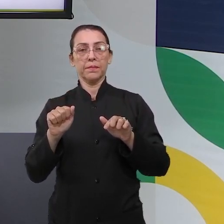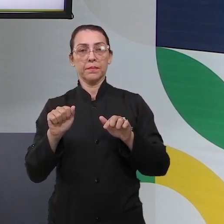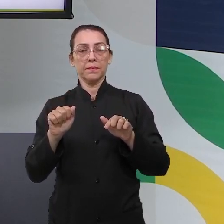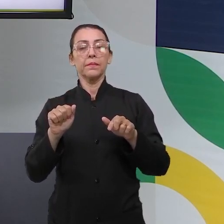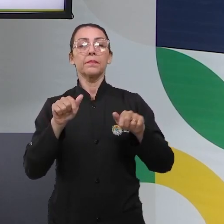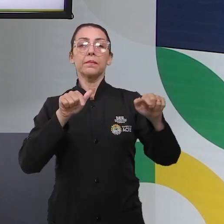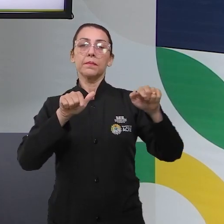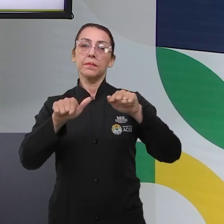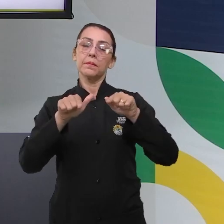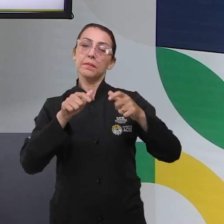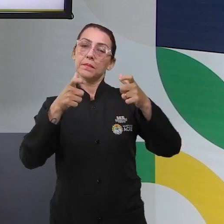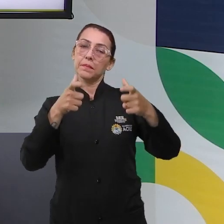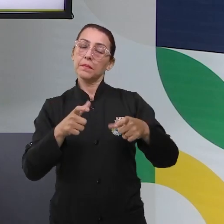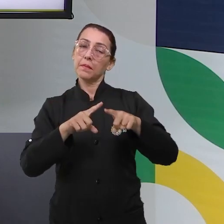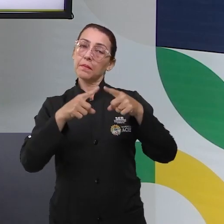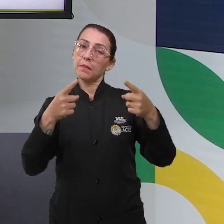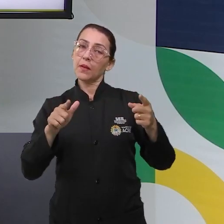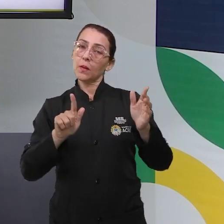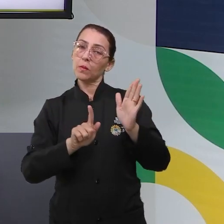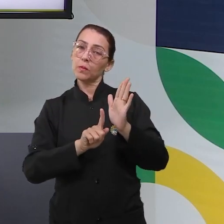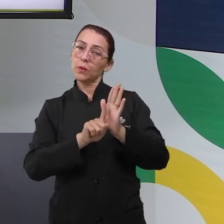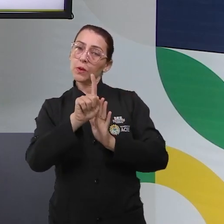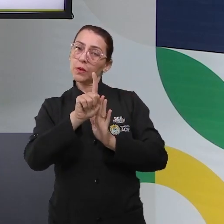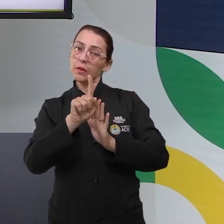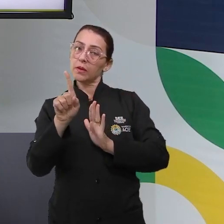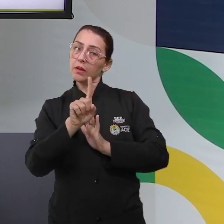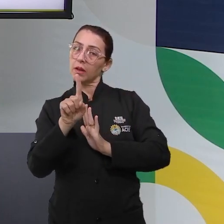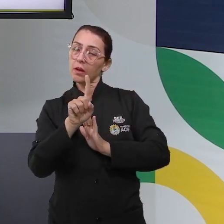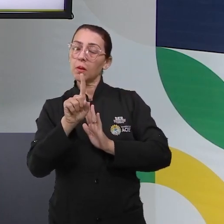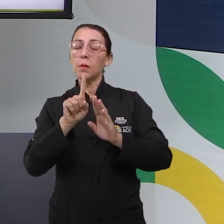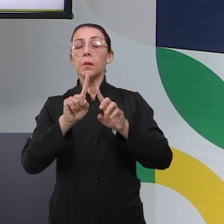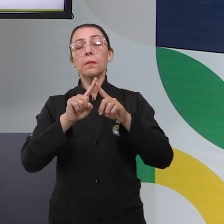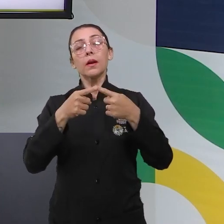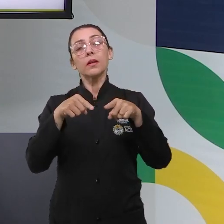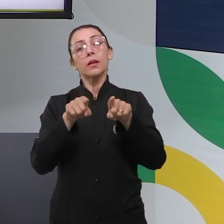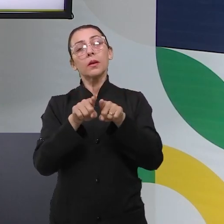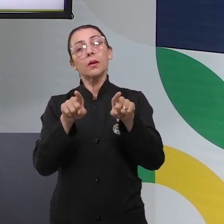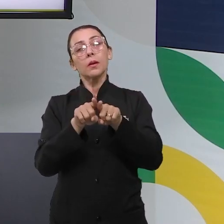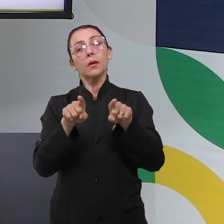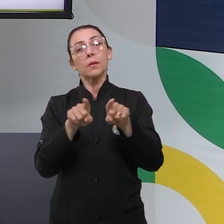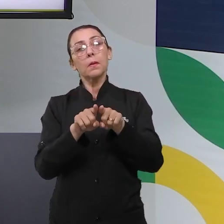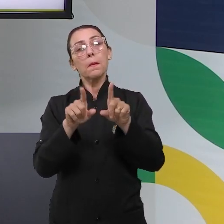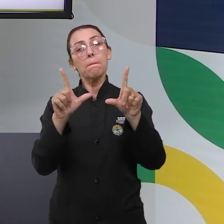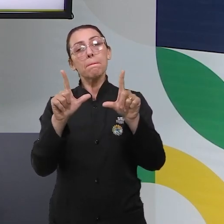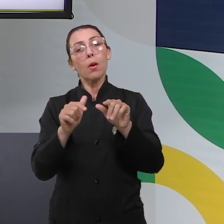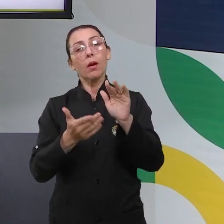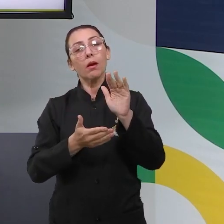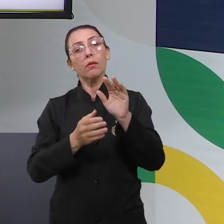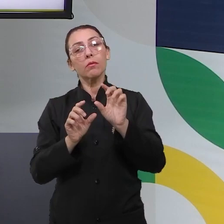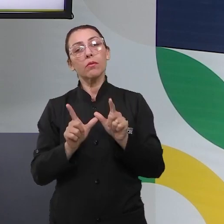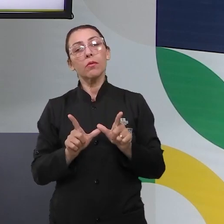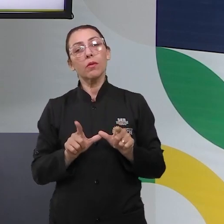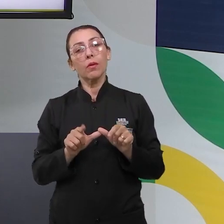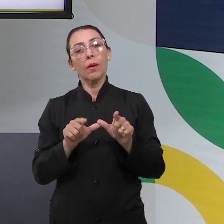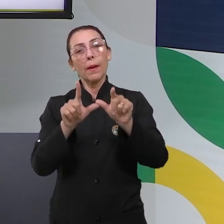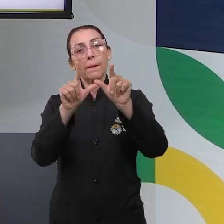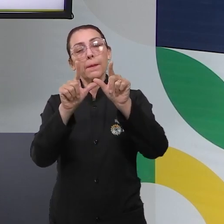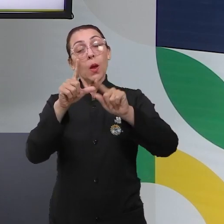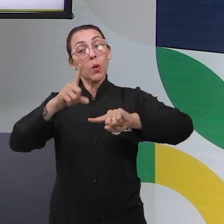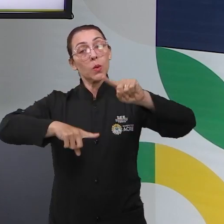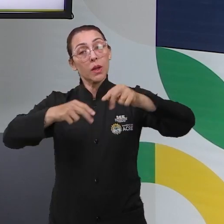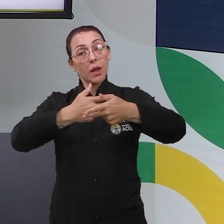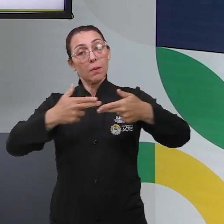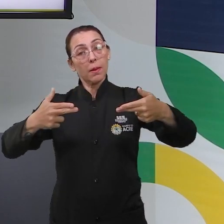Eles trabalham nesse campo, mas não somente viajando ao espaço, até porque ocorrem poucas viagens. Na verdade, quem vai mais ao espaço é os